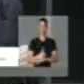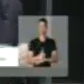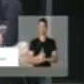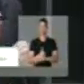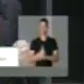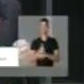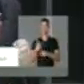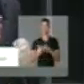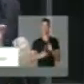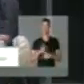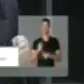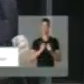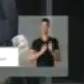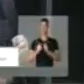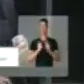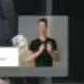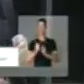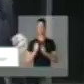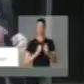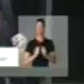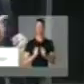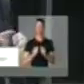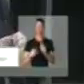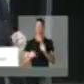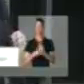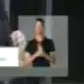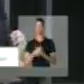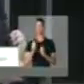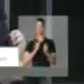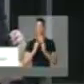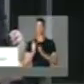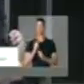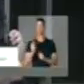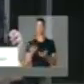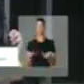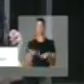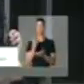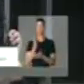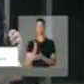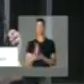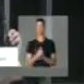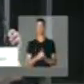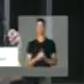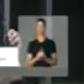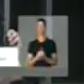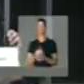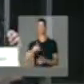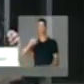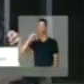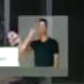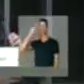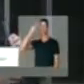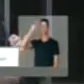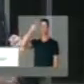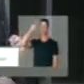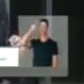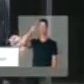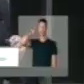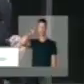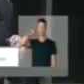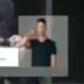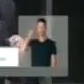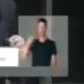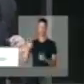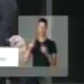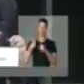na atividade econômica, em uma das atividades econômicas mais antigas,